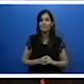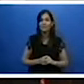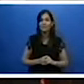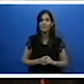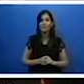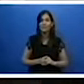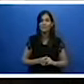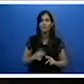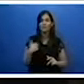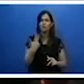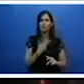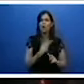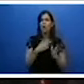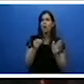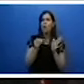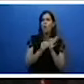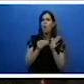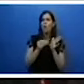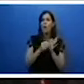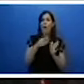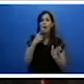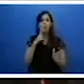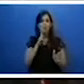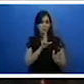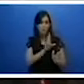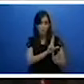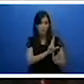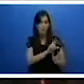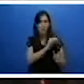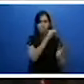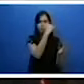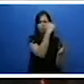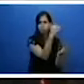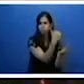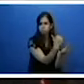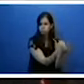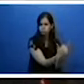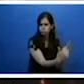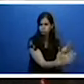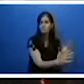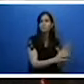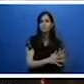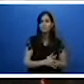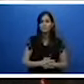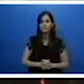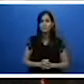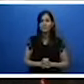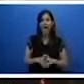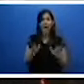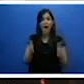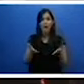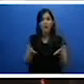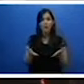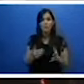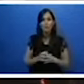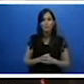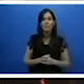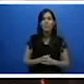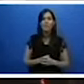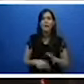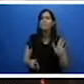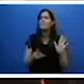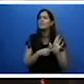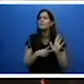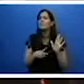Vamos colocar todos os resultados, os produtos, né? A soma, o total. E agora, presta